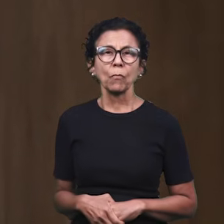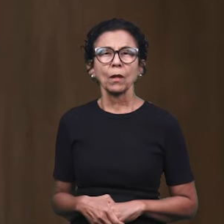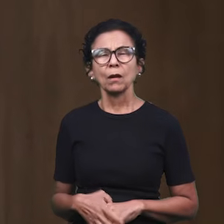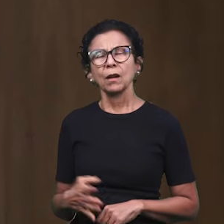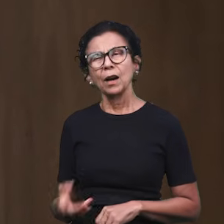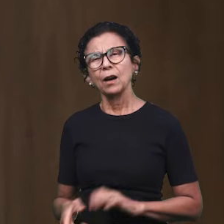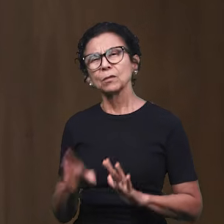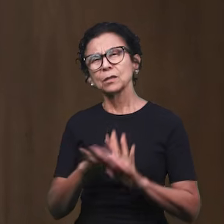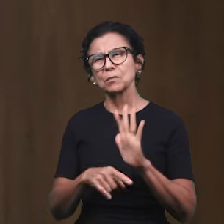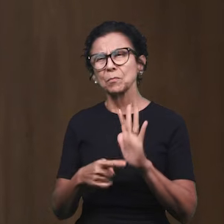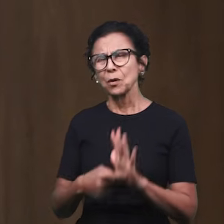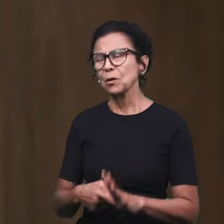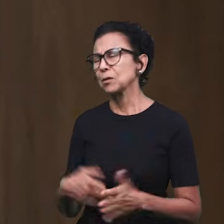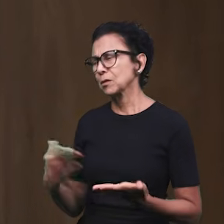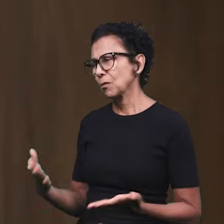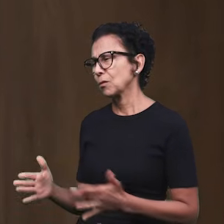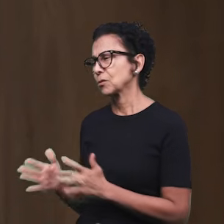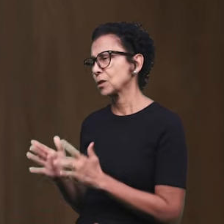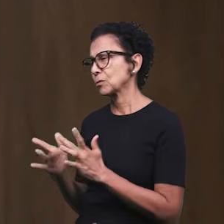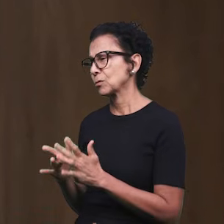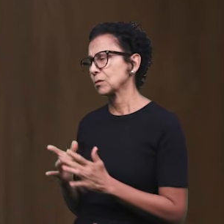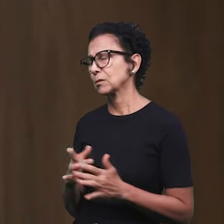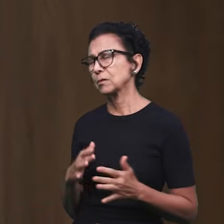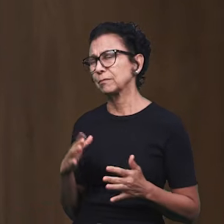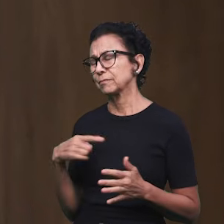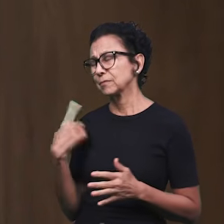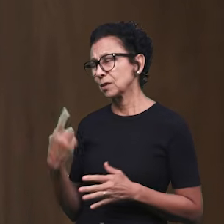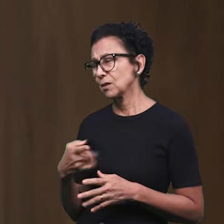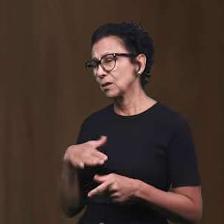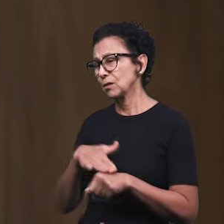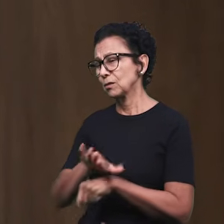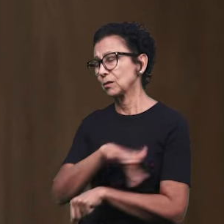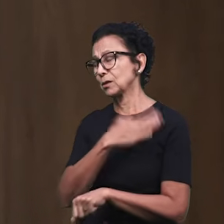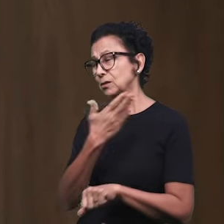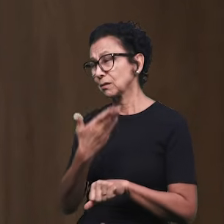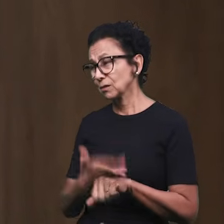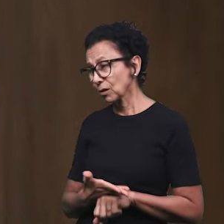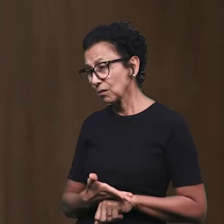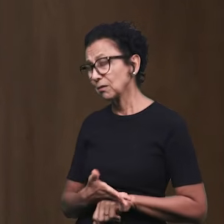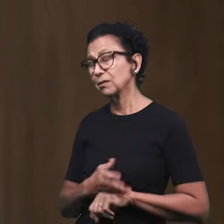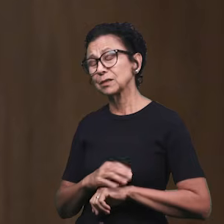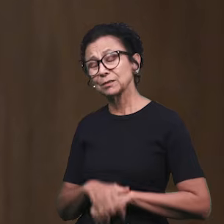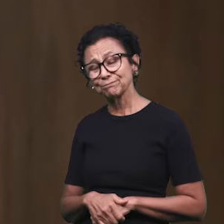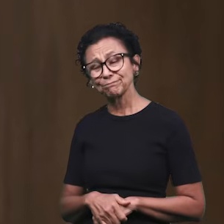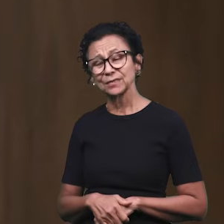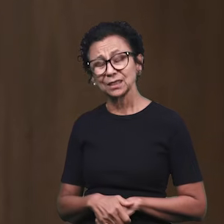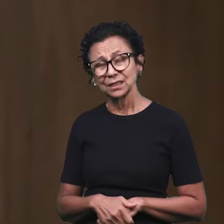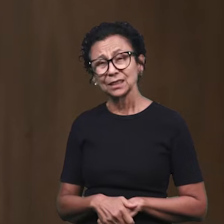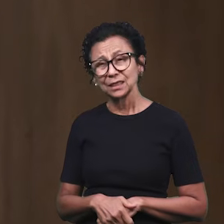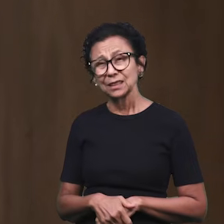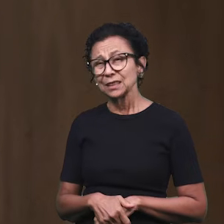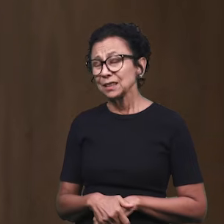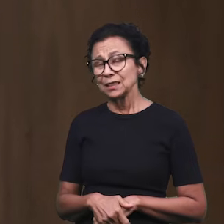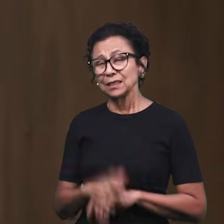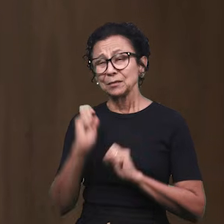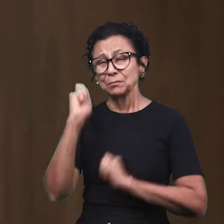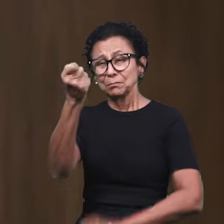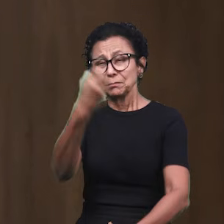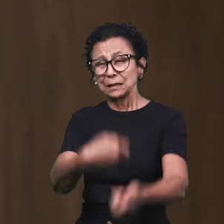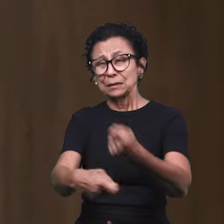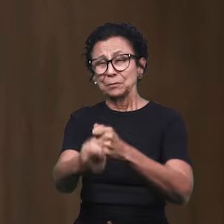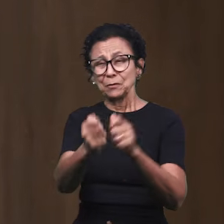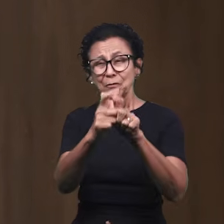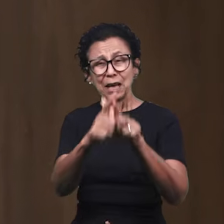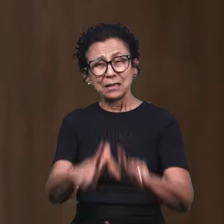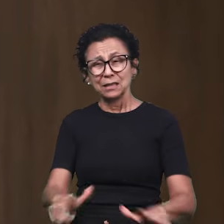pescamos a noite toda, não pegamos nada, as redes já estão lavadas, já guardamos o barco,